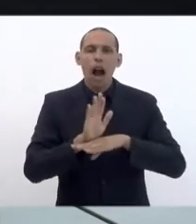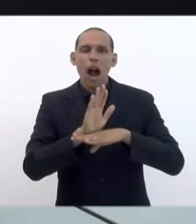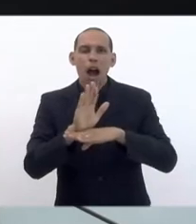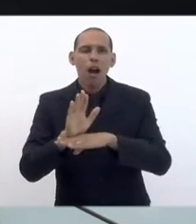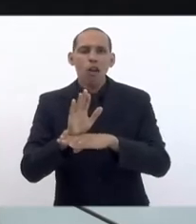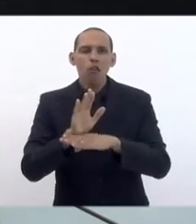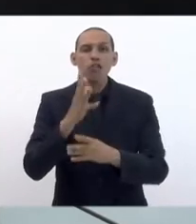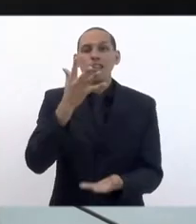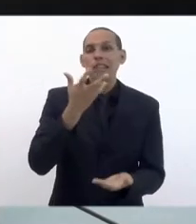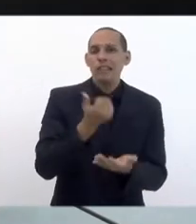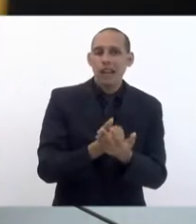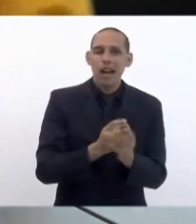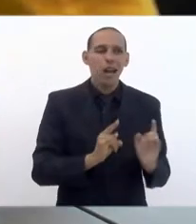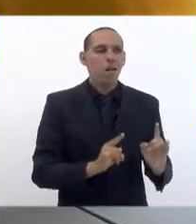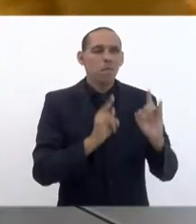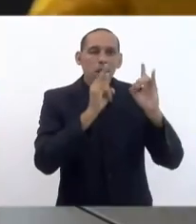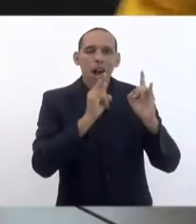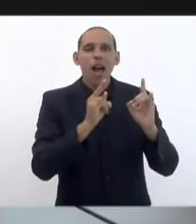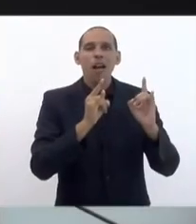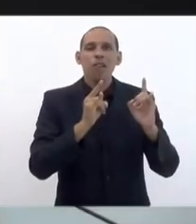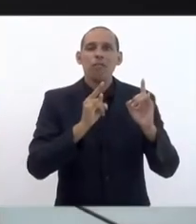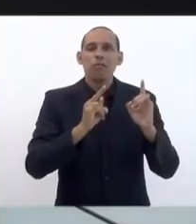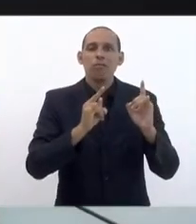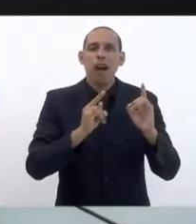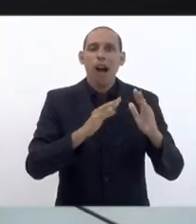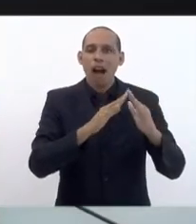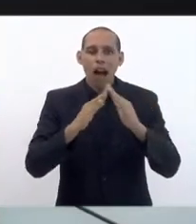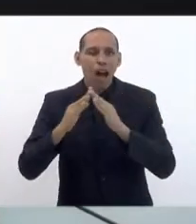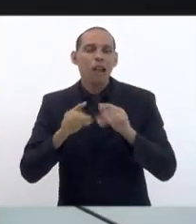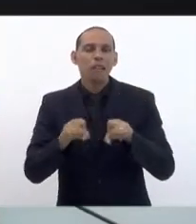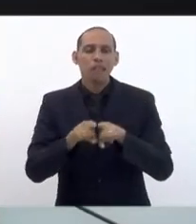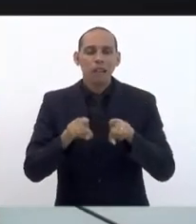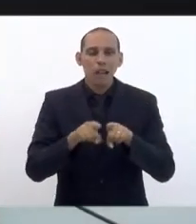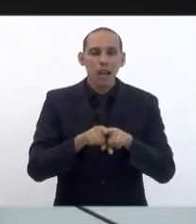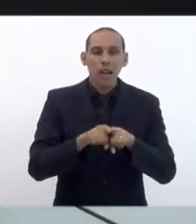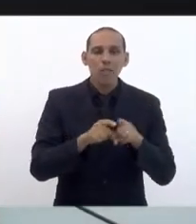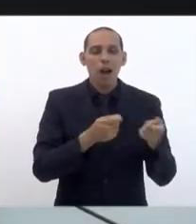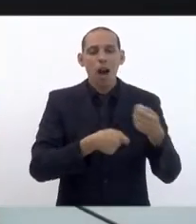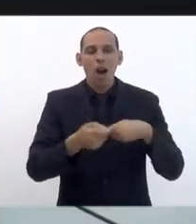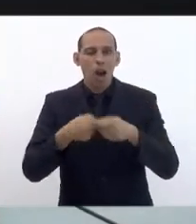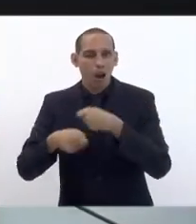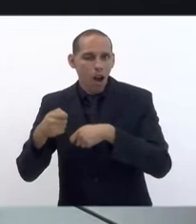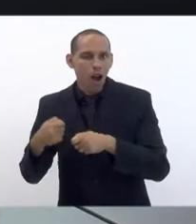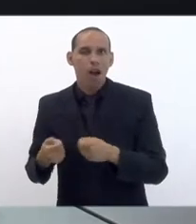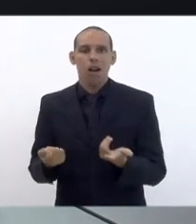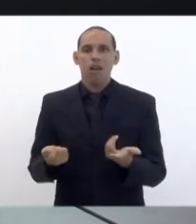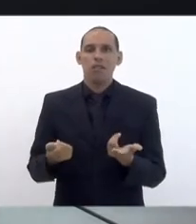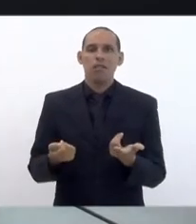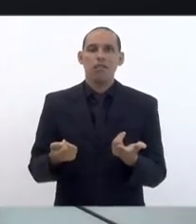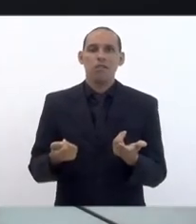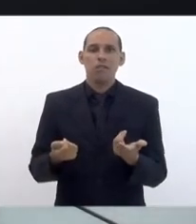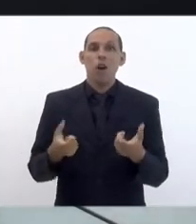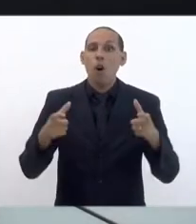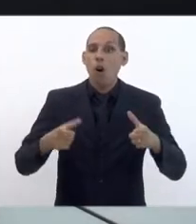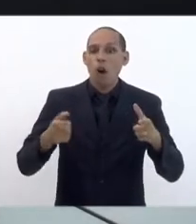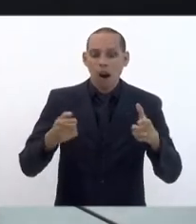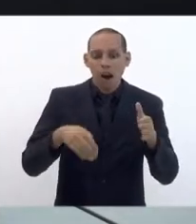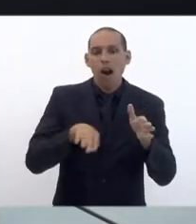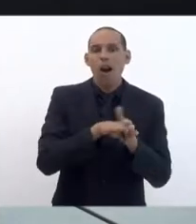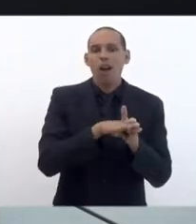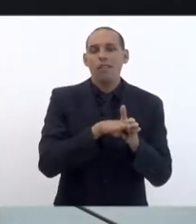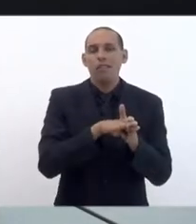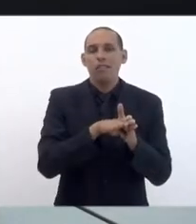prédios residenciais e comerciais de tomadas para recarga de veículos elétricos em suas garagens. Então, eu